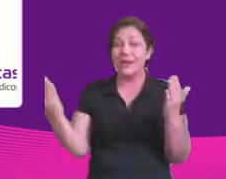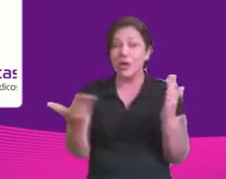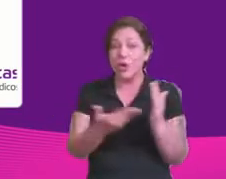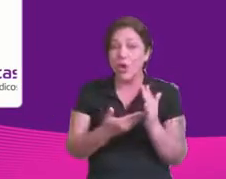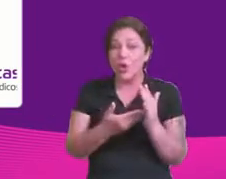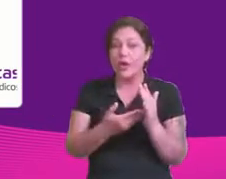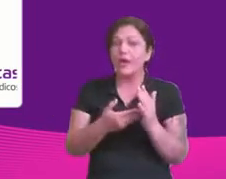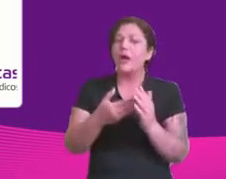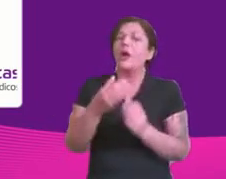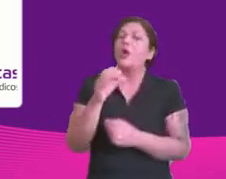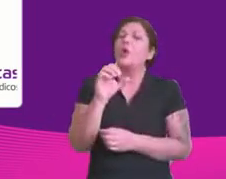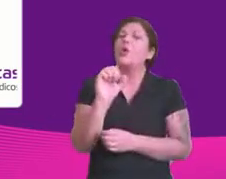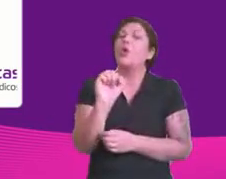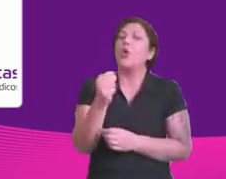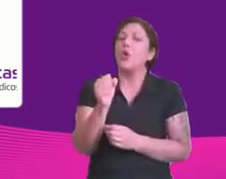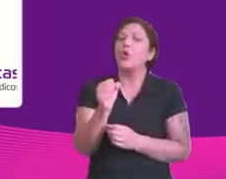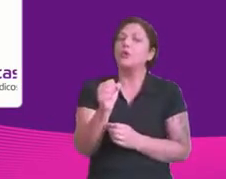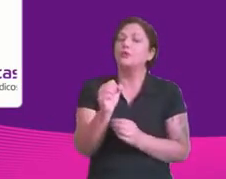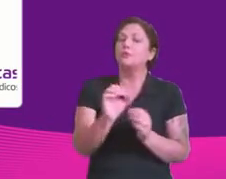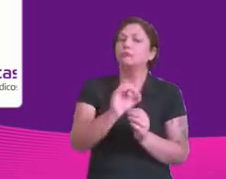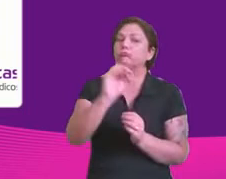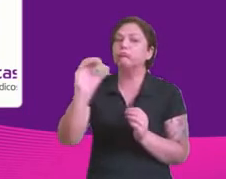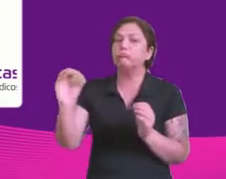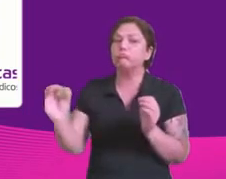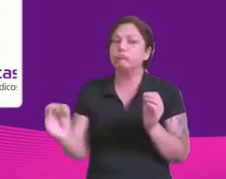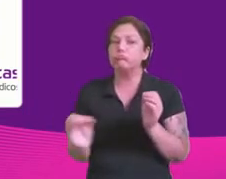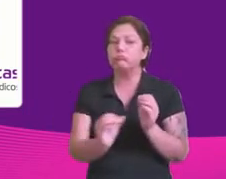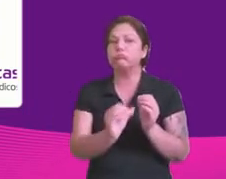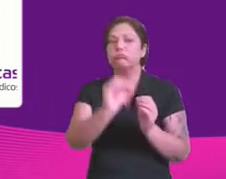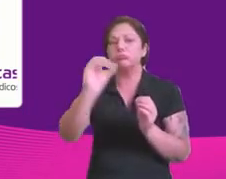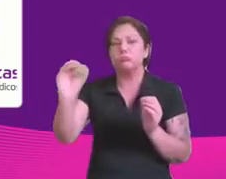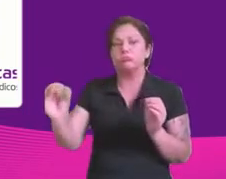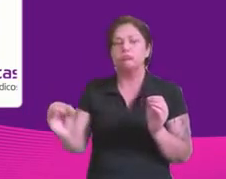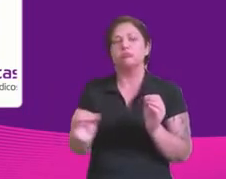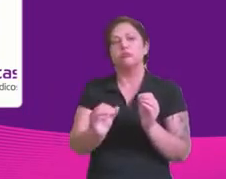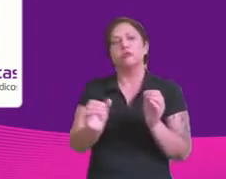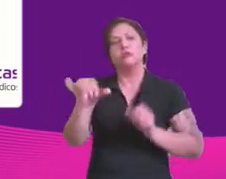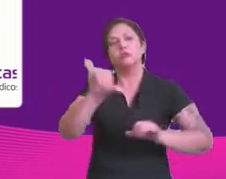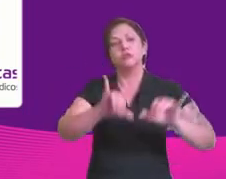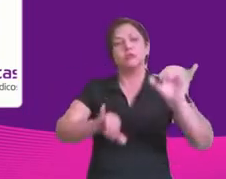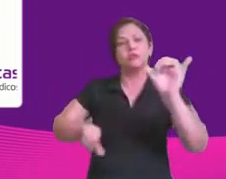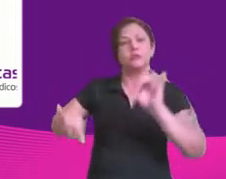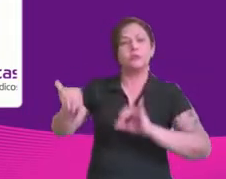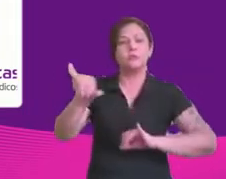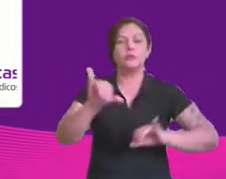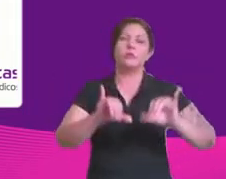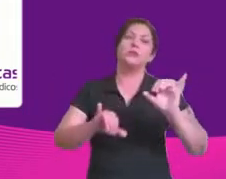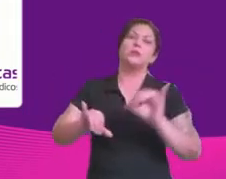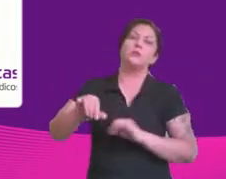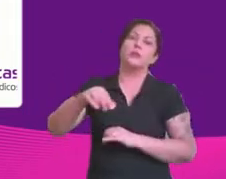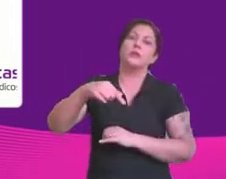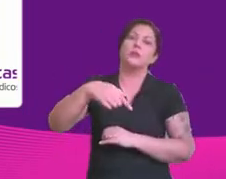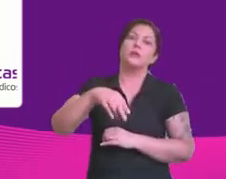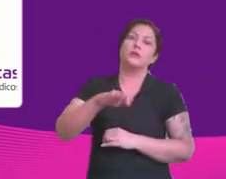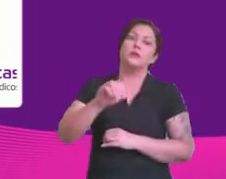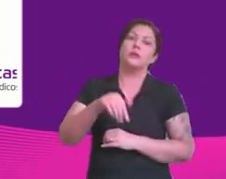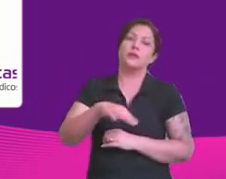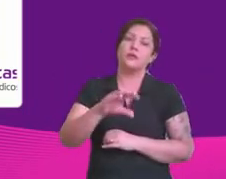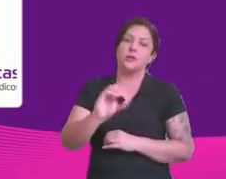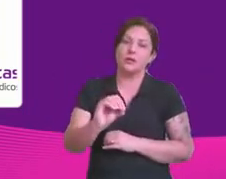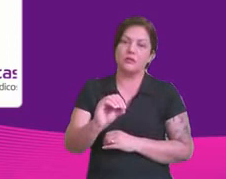e imunoterapia. Atualmente, a paciente em ótimo estado geral, neurotoxicidade grau